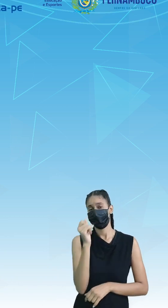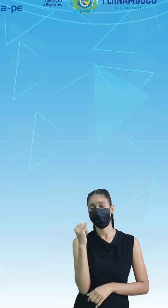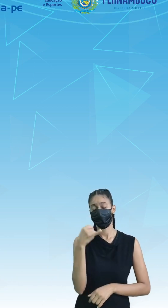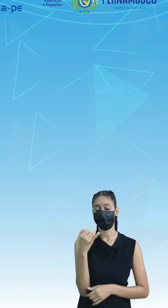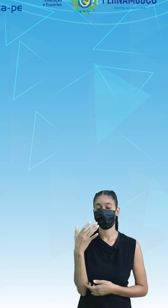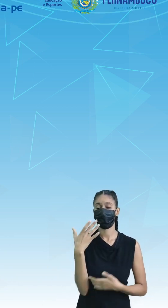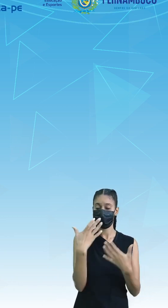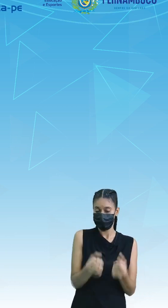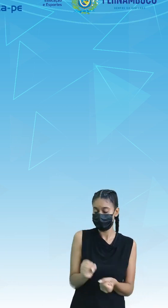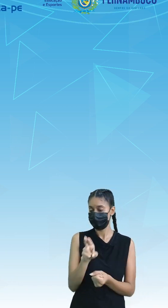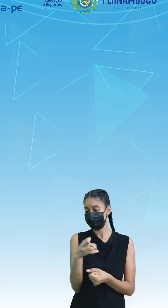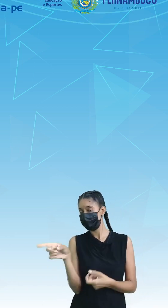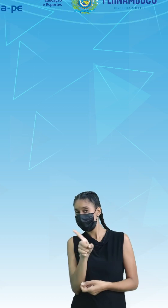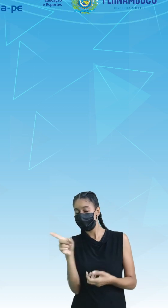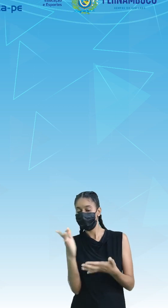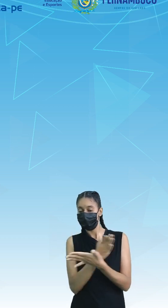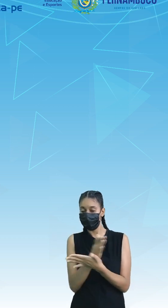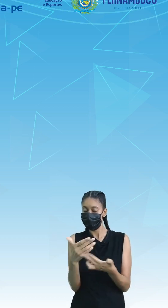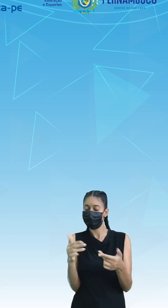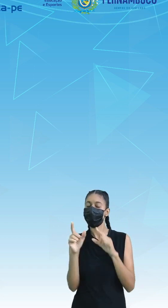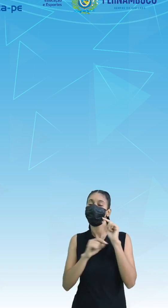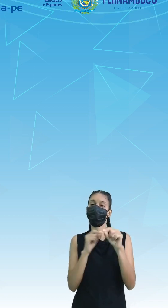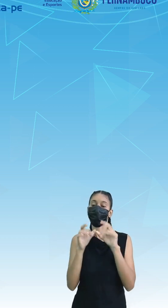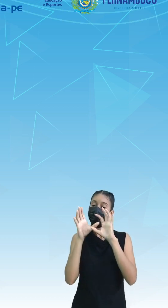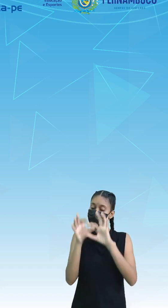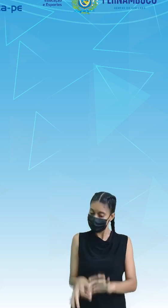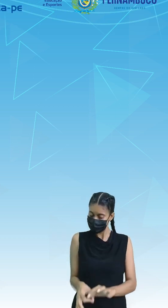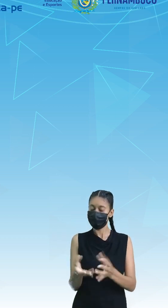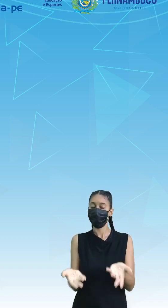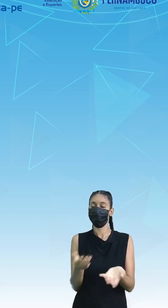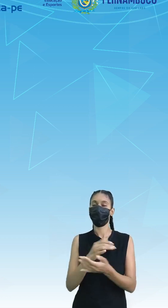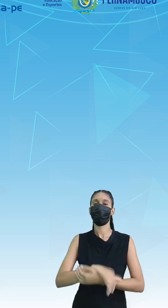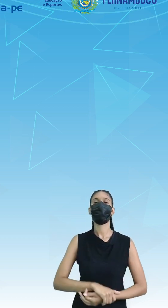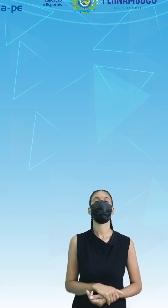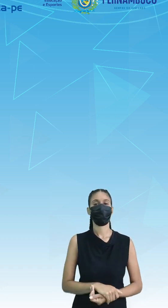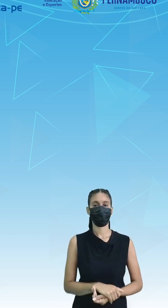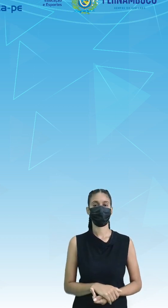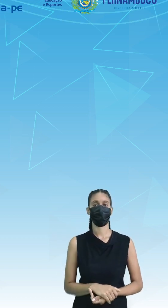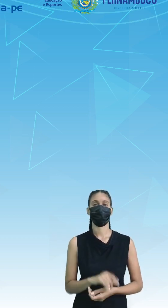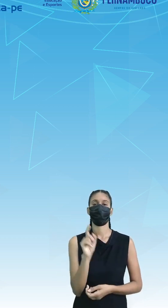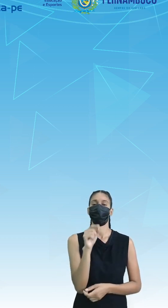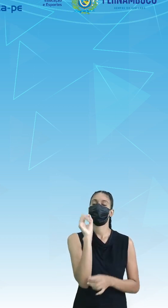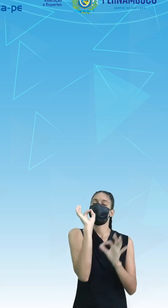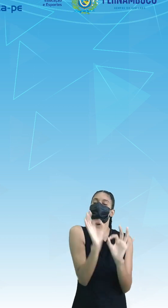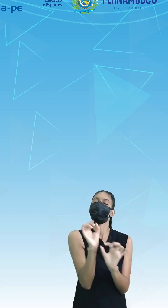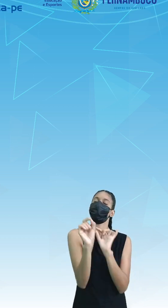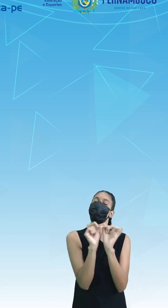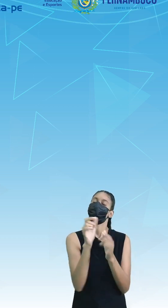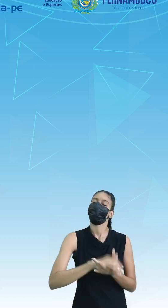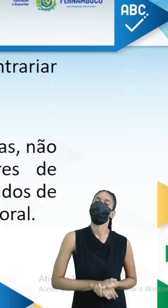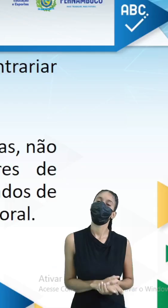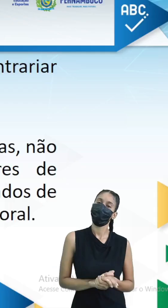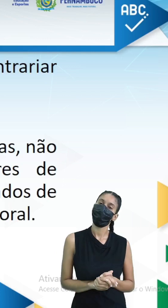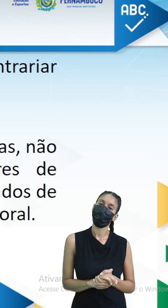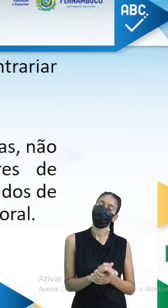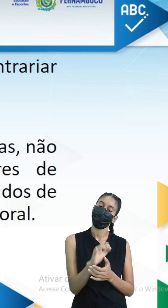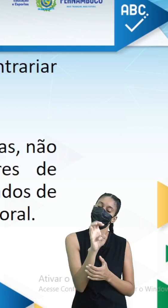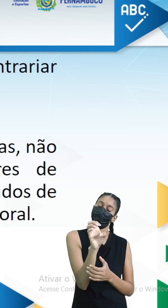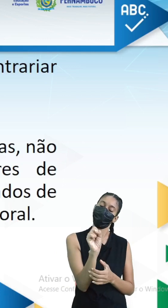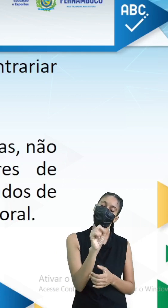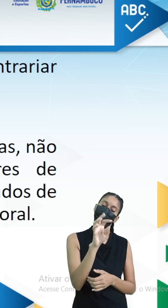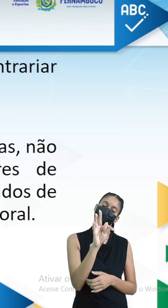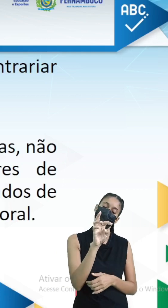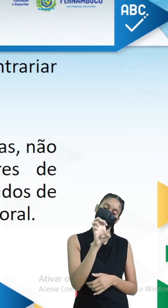reprovando determinado ponto é justamente o contexto. É certo que as